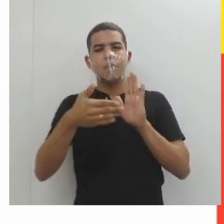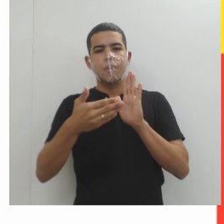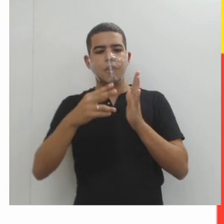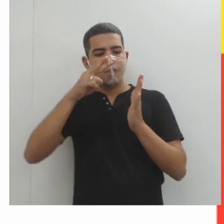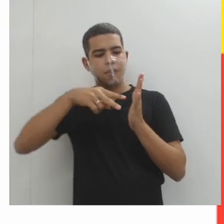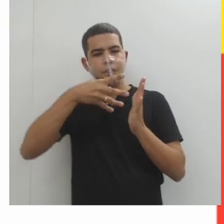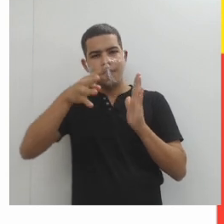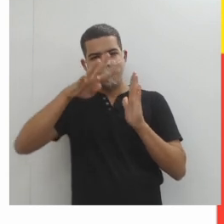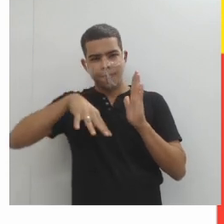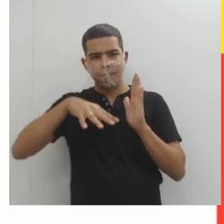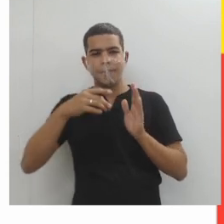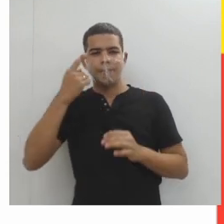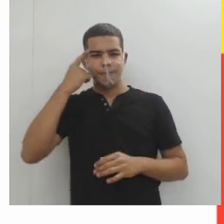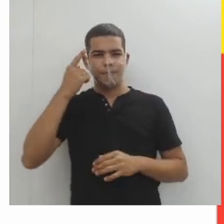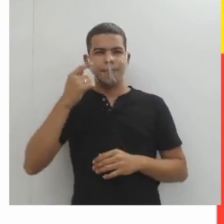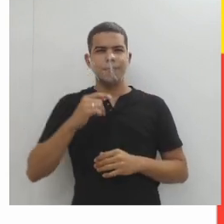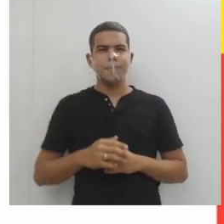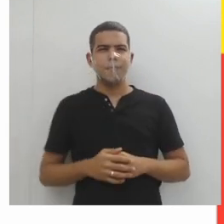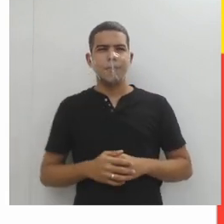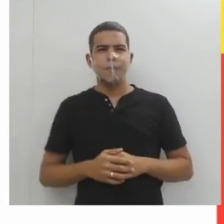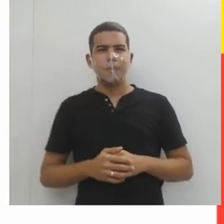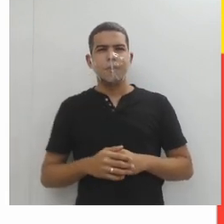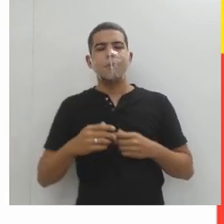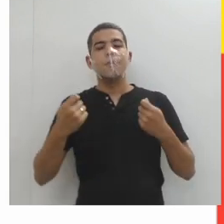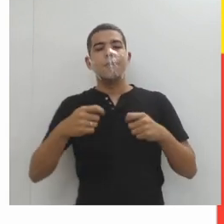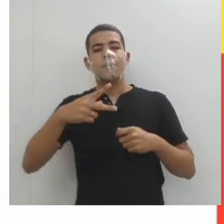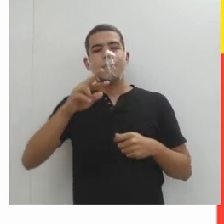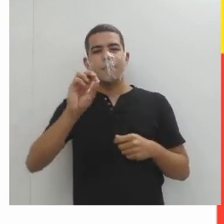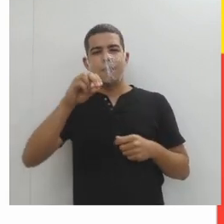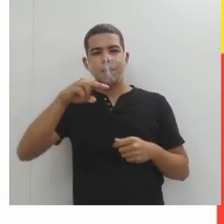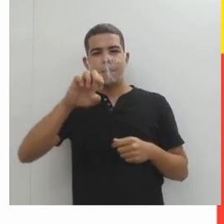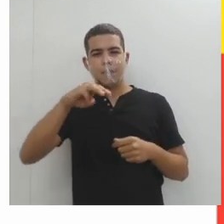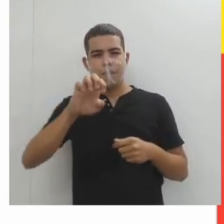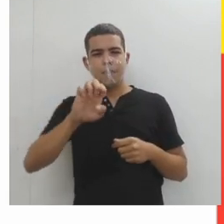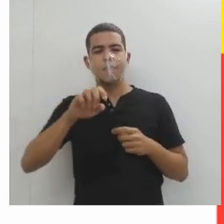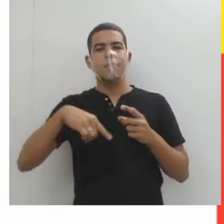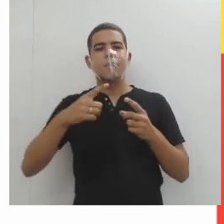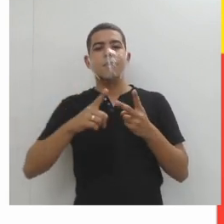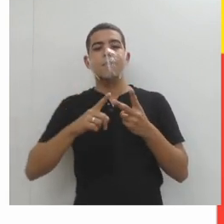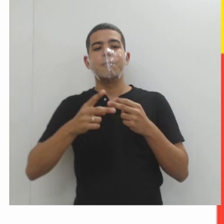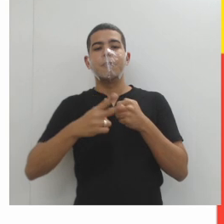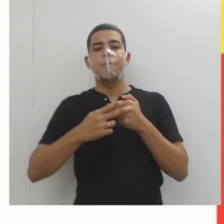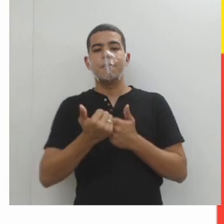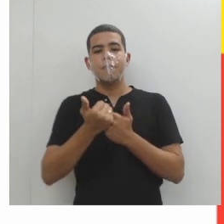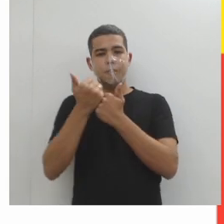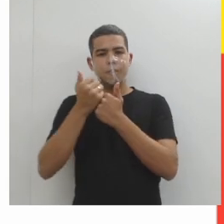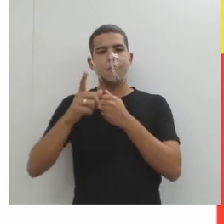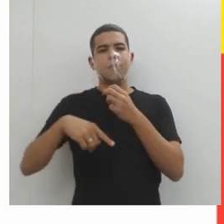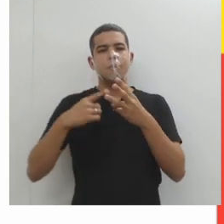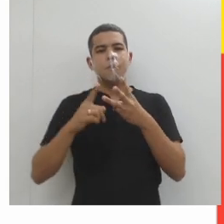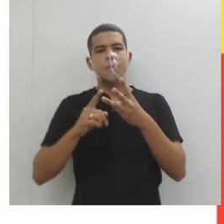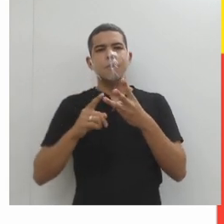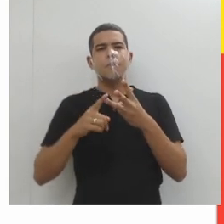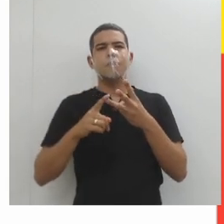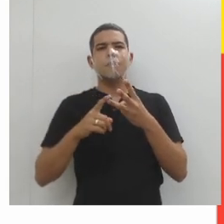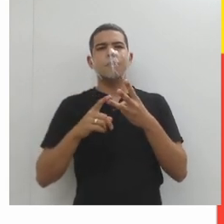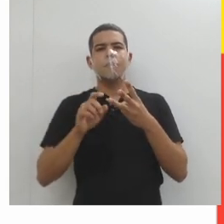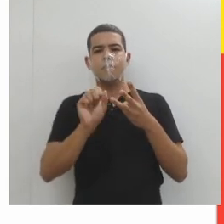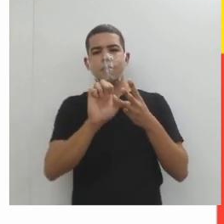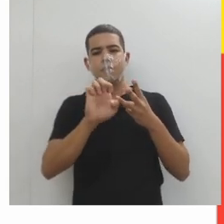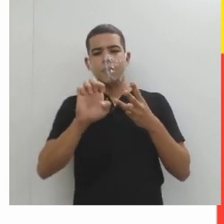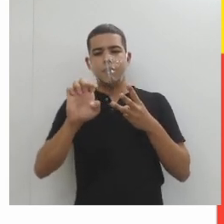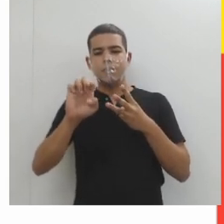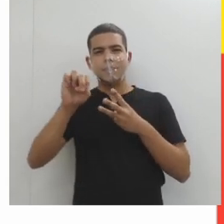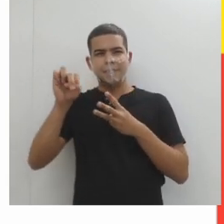no teu material didático, tá? Eu preciso do pronome, depois do verbo auxiliar seguido do not, e o verbo see no particípio passado, que ficaria